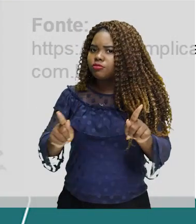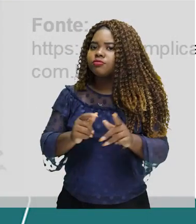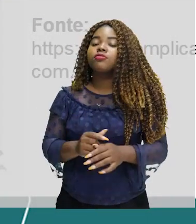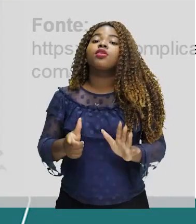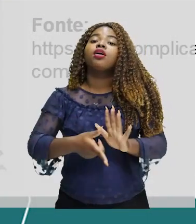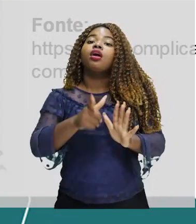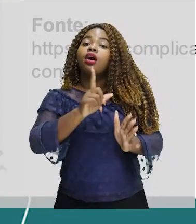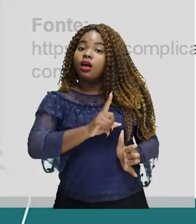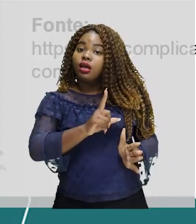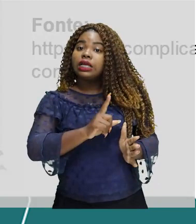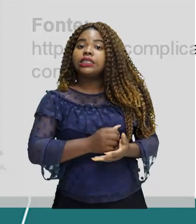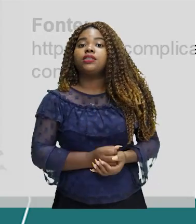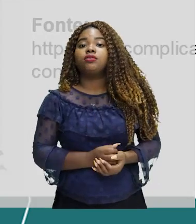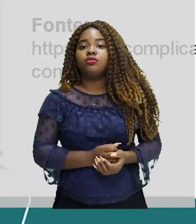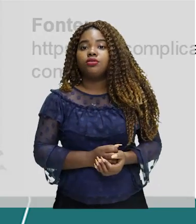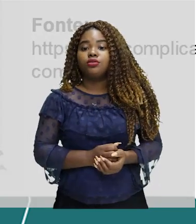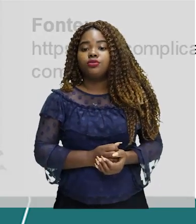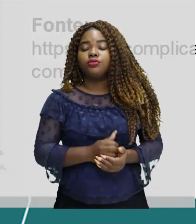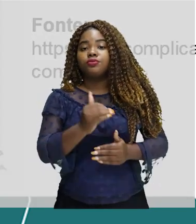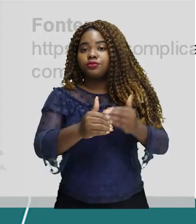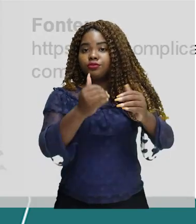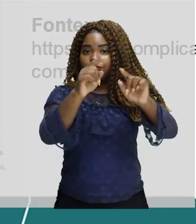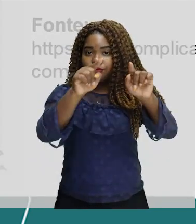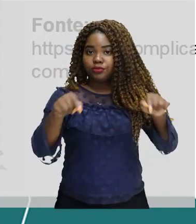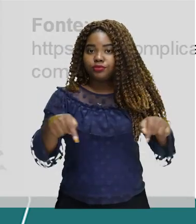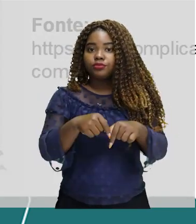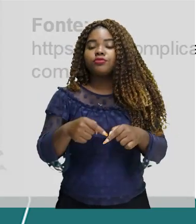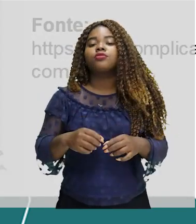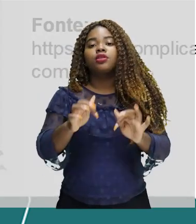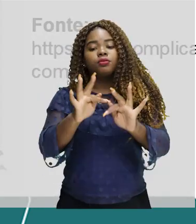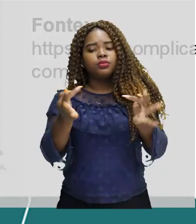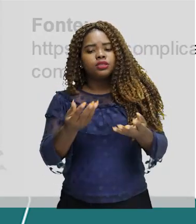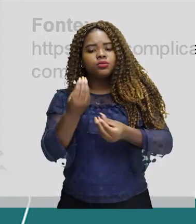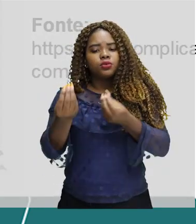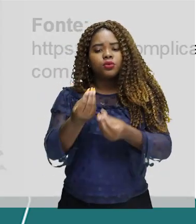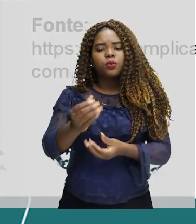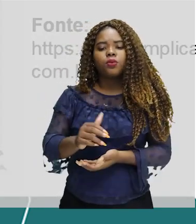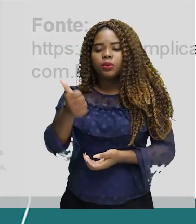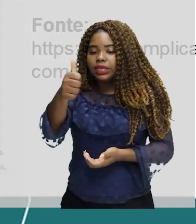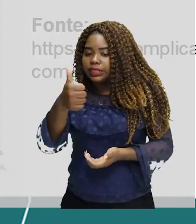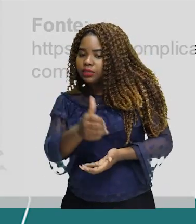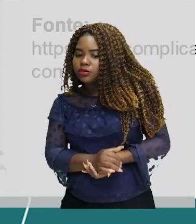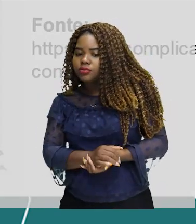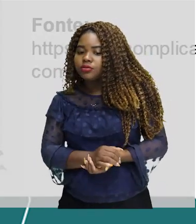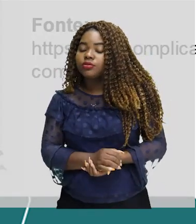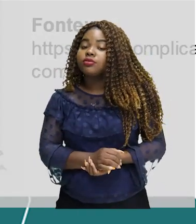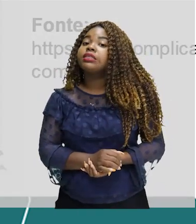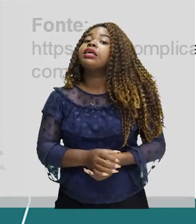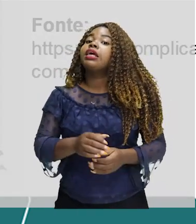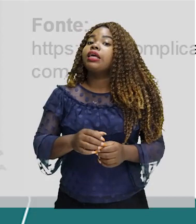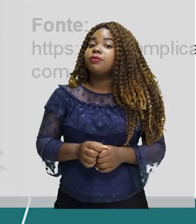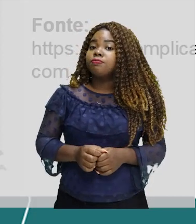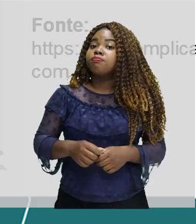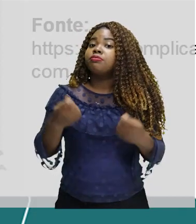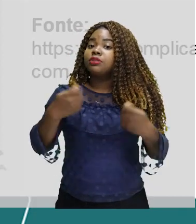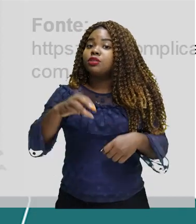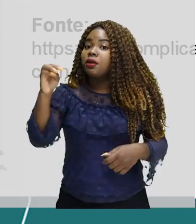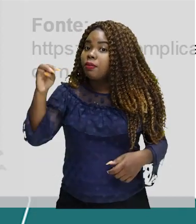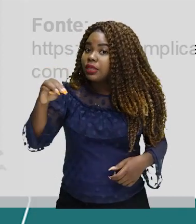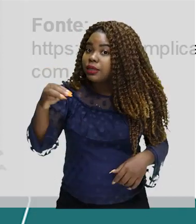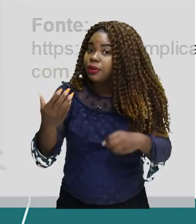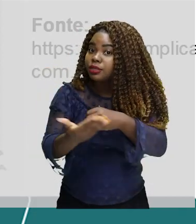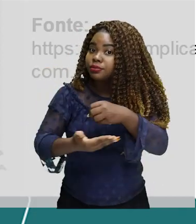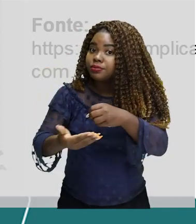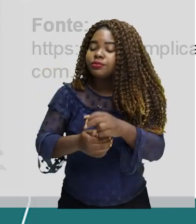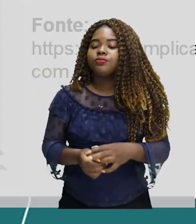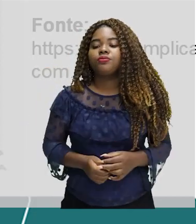gente falar sobre a evolução da pirâmide etária brasileira. Ele é bem simples, tá? Ele funciona aí matemática, mas é fácil, fica tranquilo, tá?